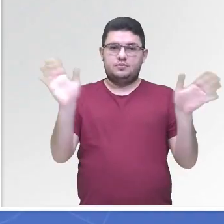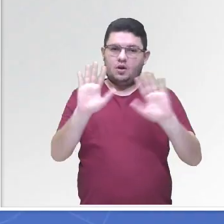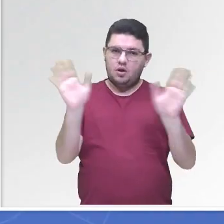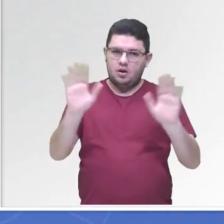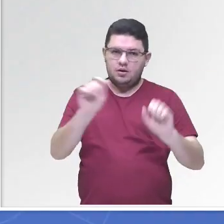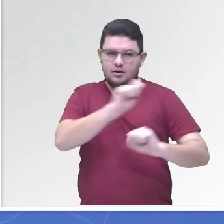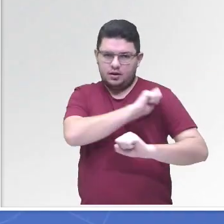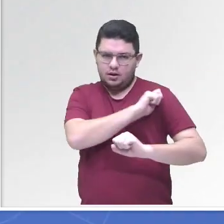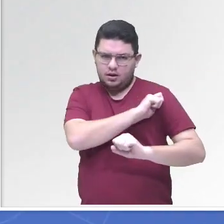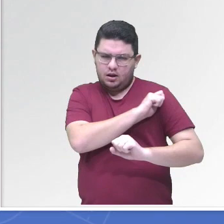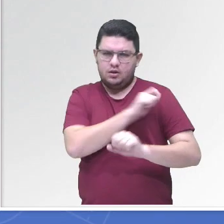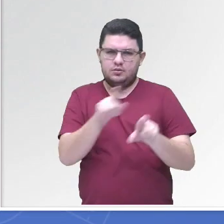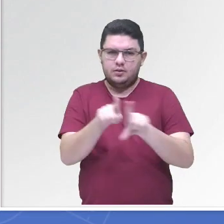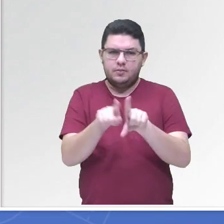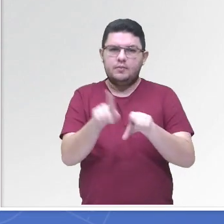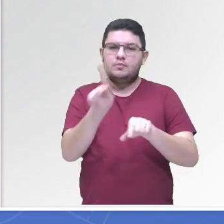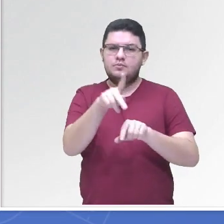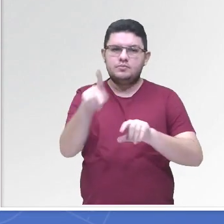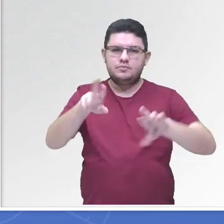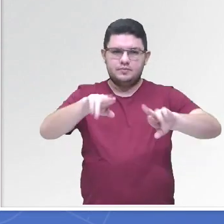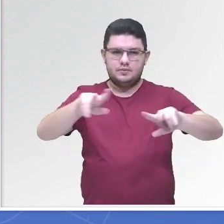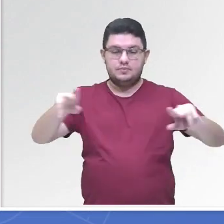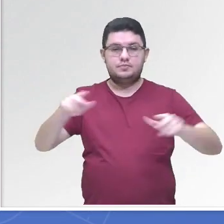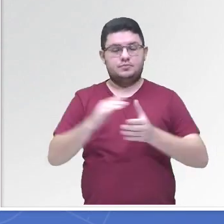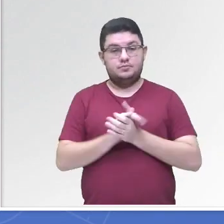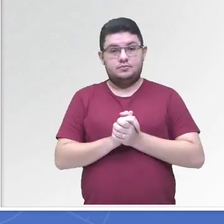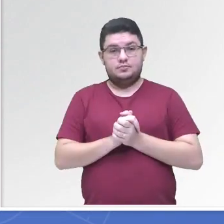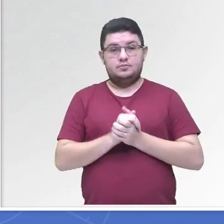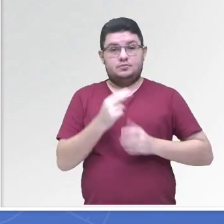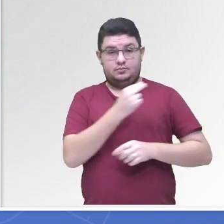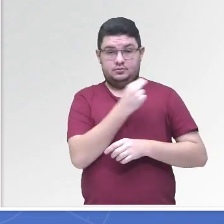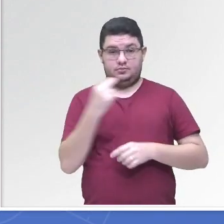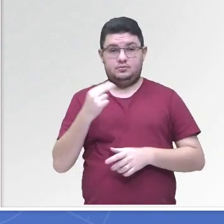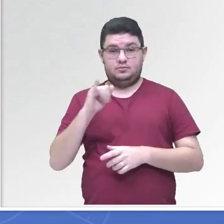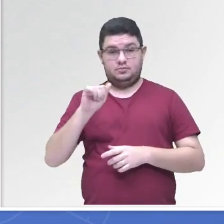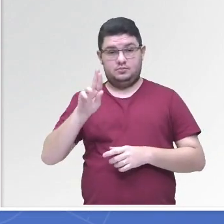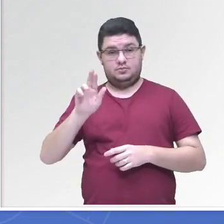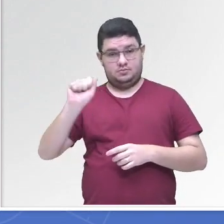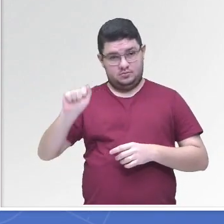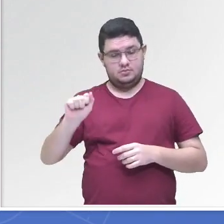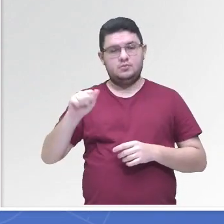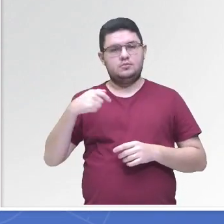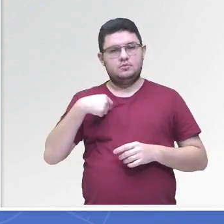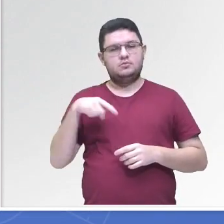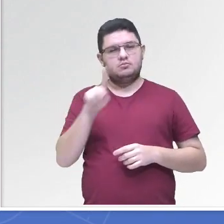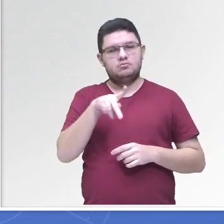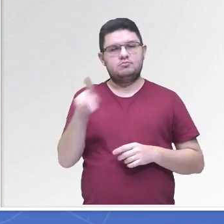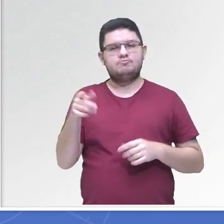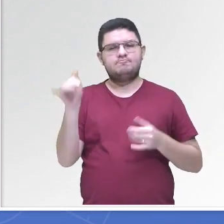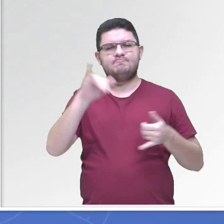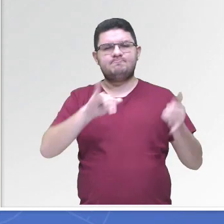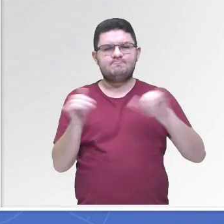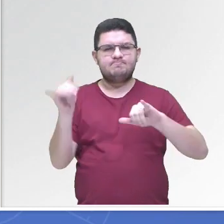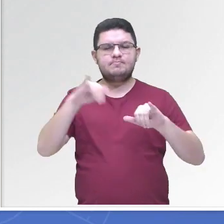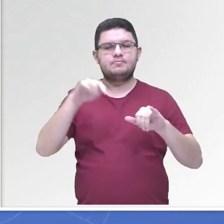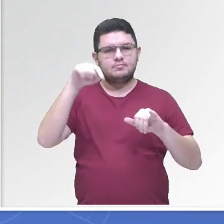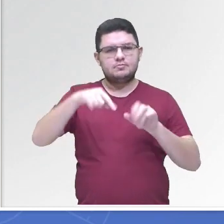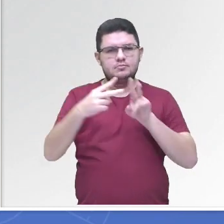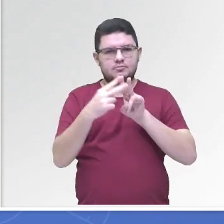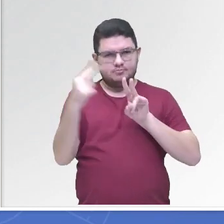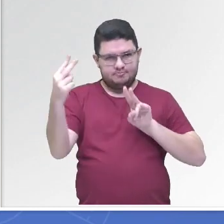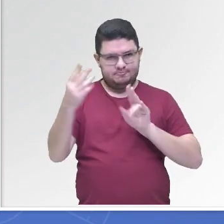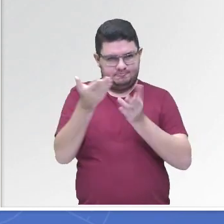alunos, olá professores, eu sou a professora Yara, professora de Química de vocês, aqui do Aula em Casa. E é com